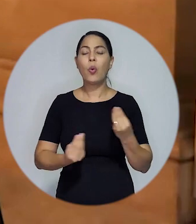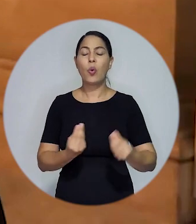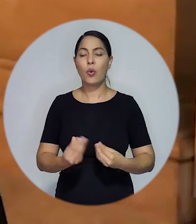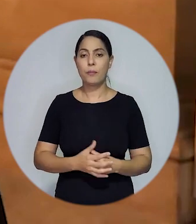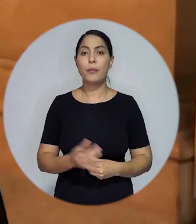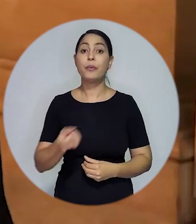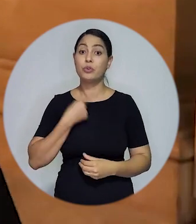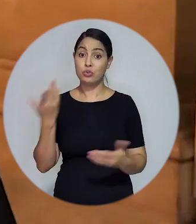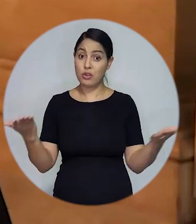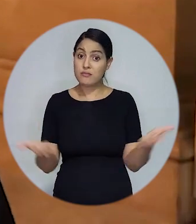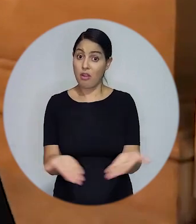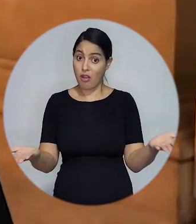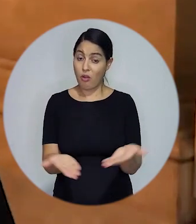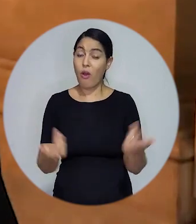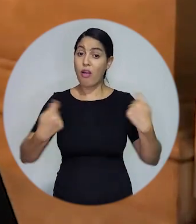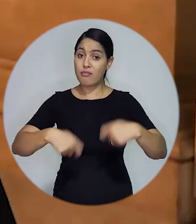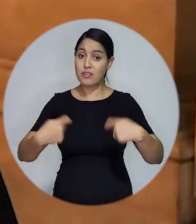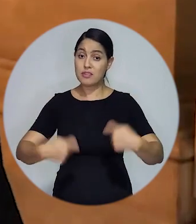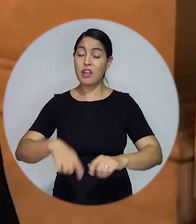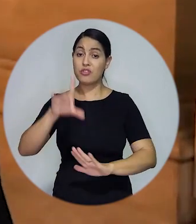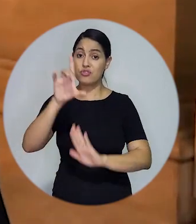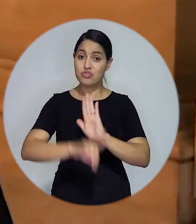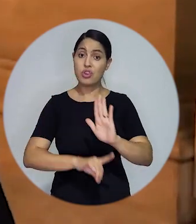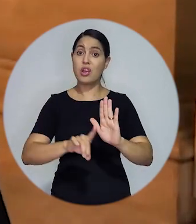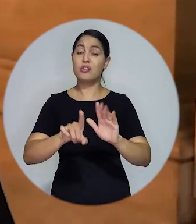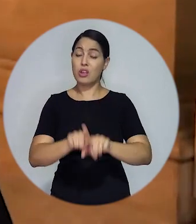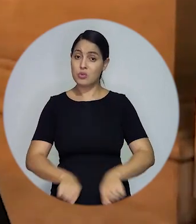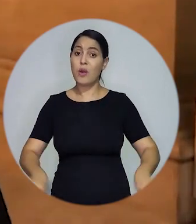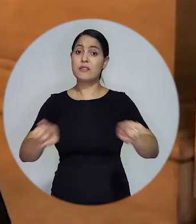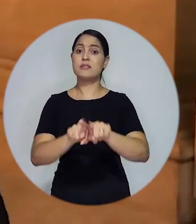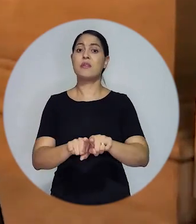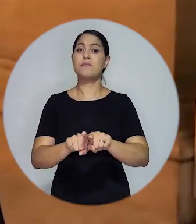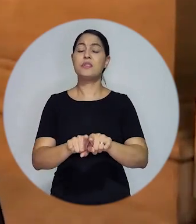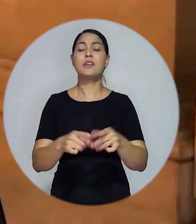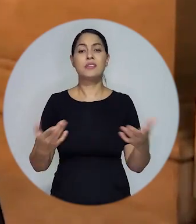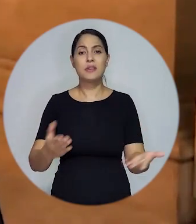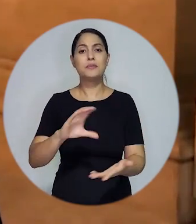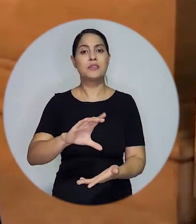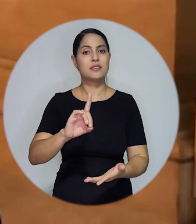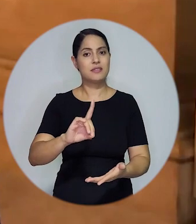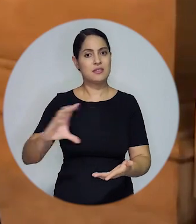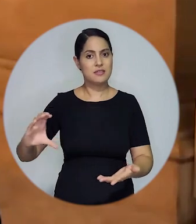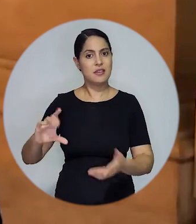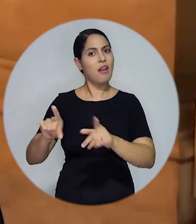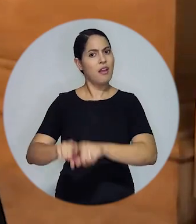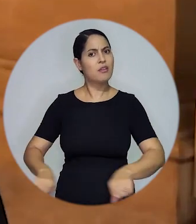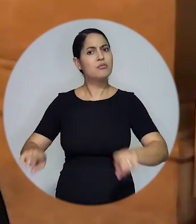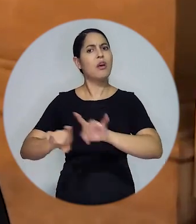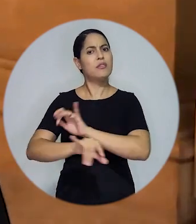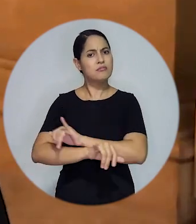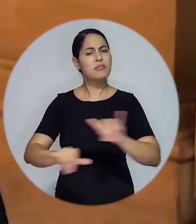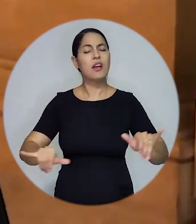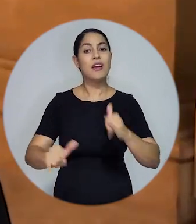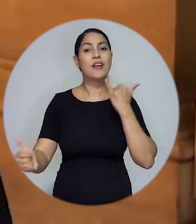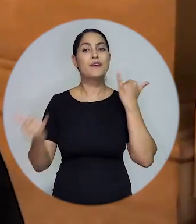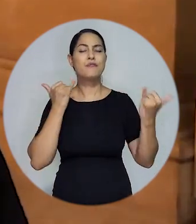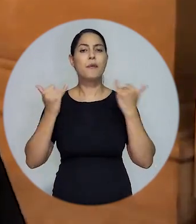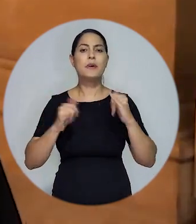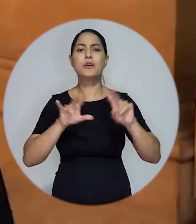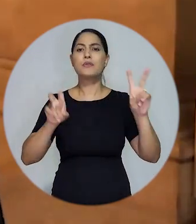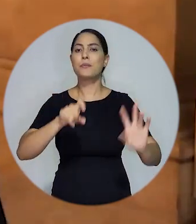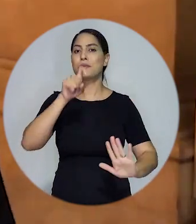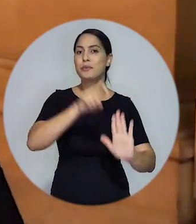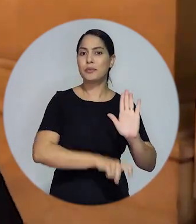não é, que o que nos une agora também é uma necessidade de atualizar o direito. Então, que se atualize o Código de Defesa do Consumidor e que se